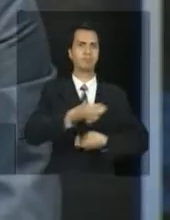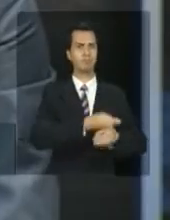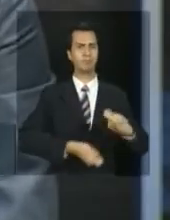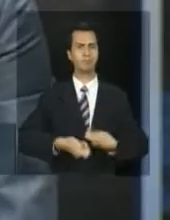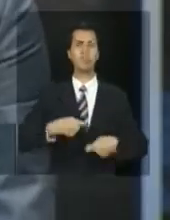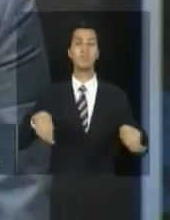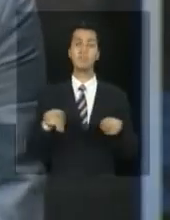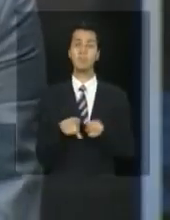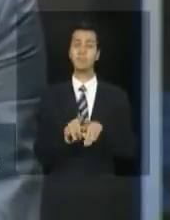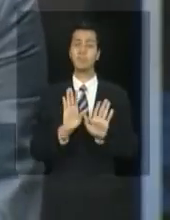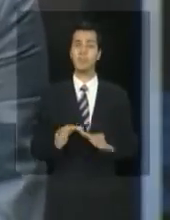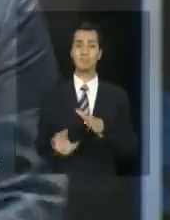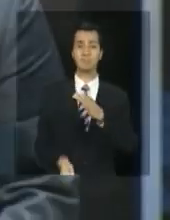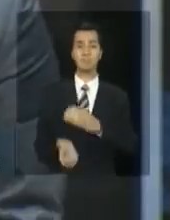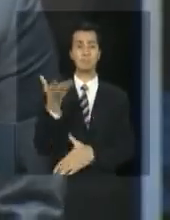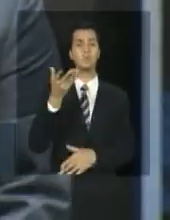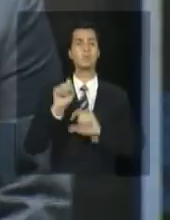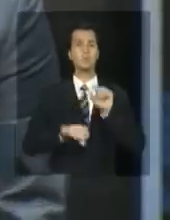a correção de